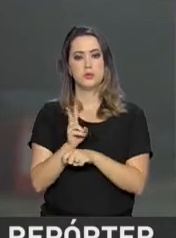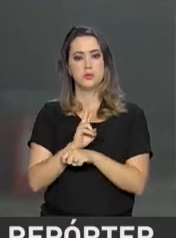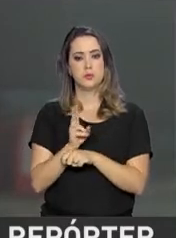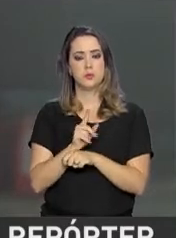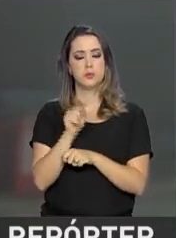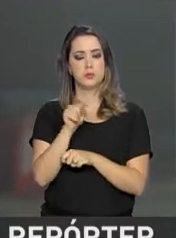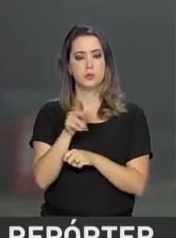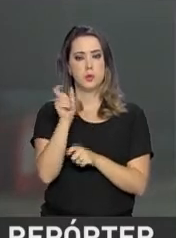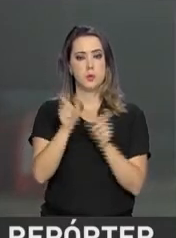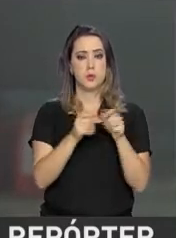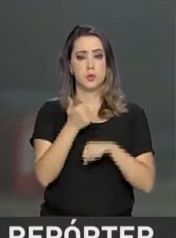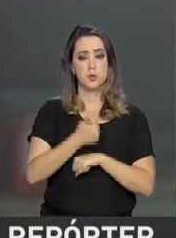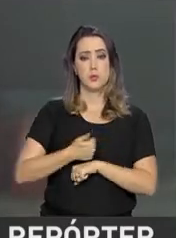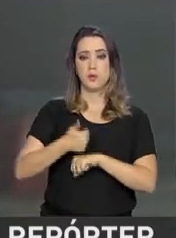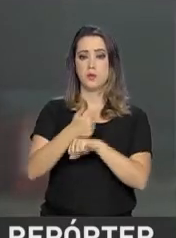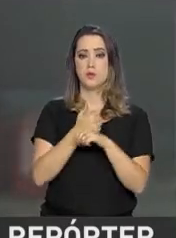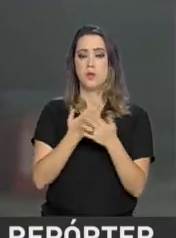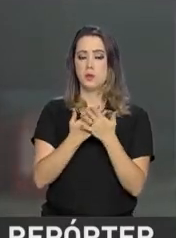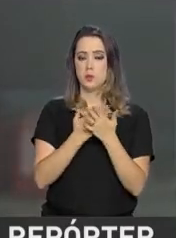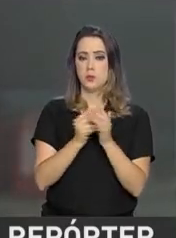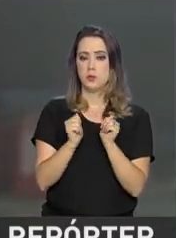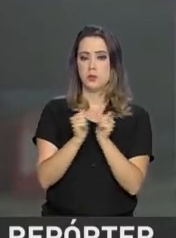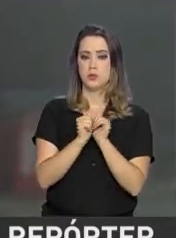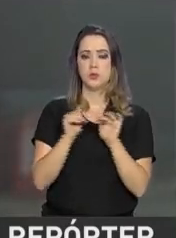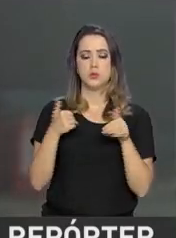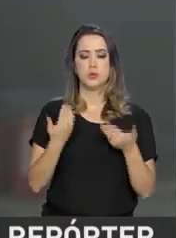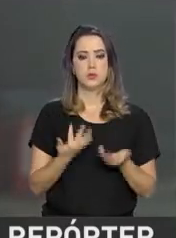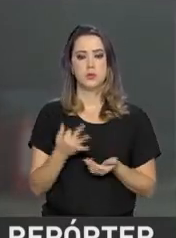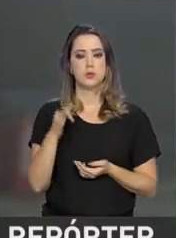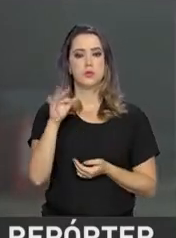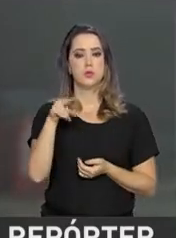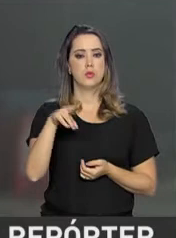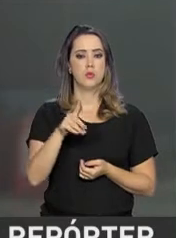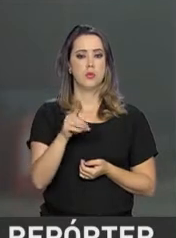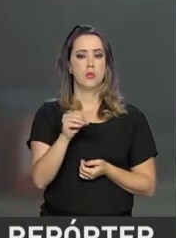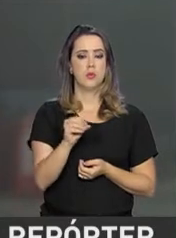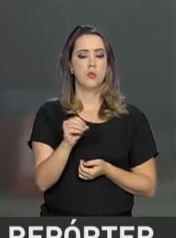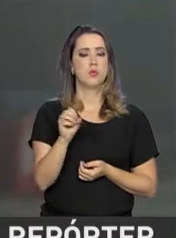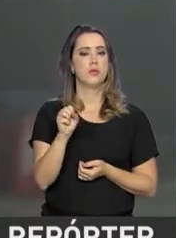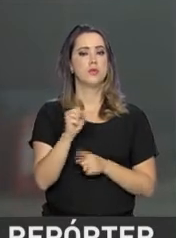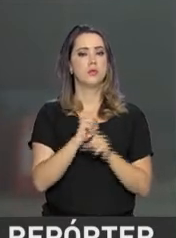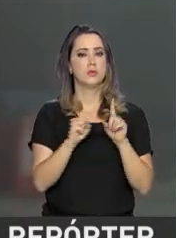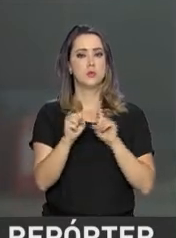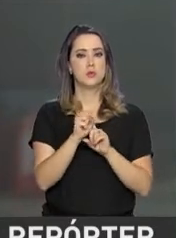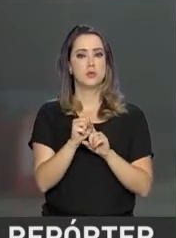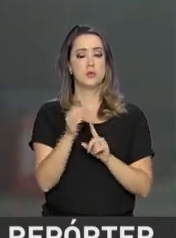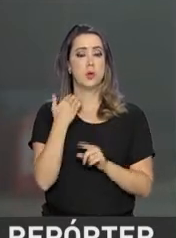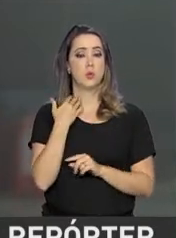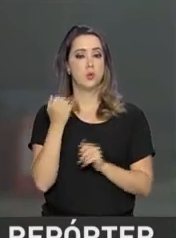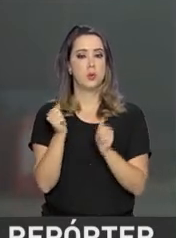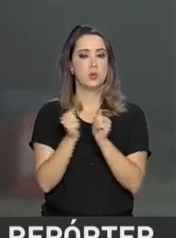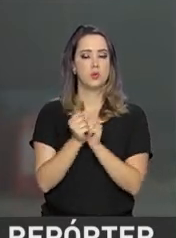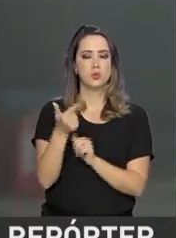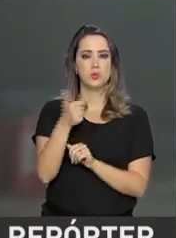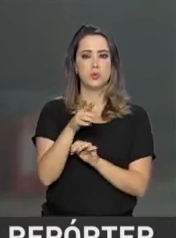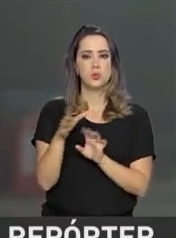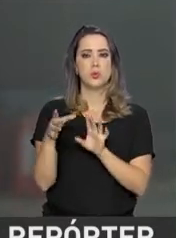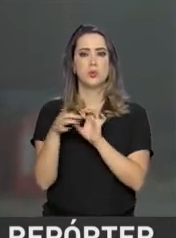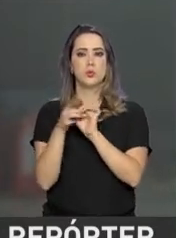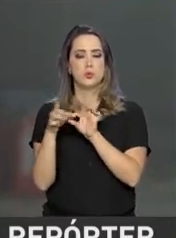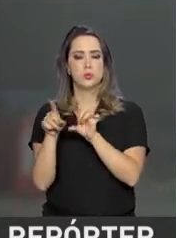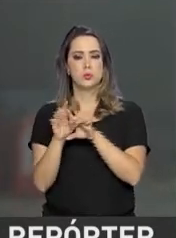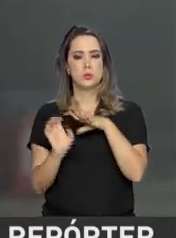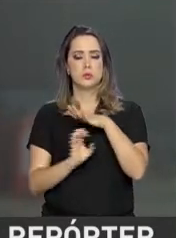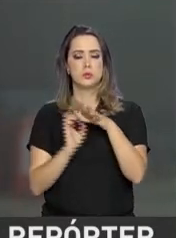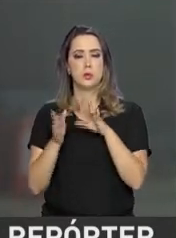por especialistas para isso o fundo social do banco e parceiros farão investimentos os de mais de 20